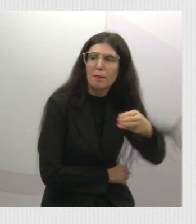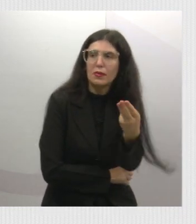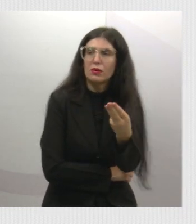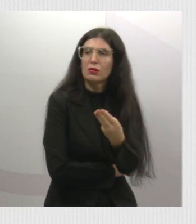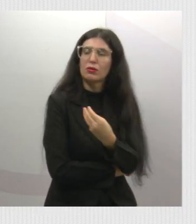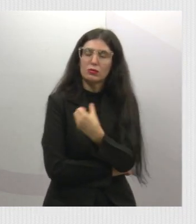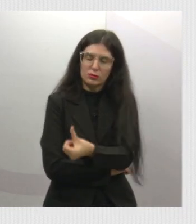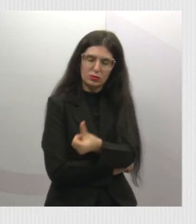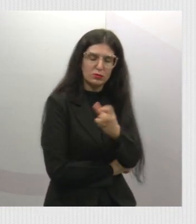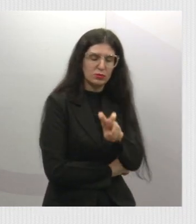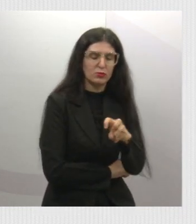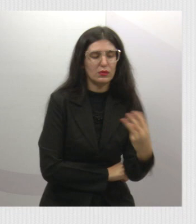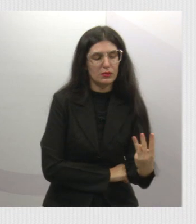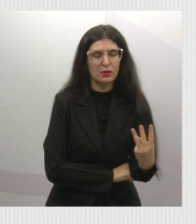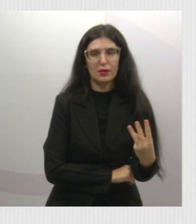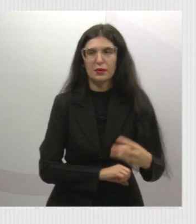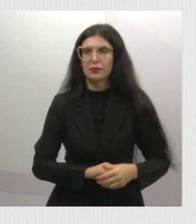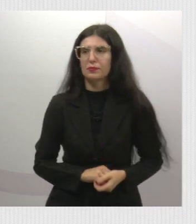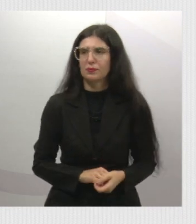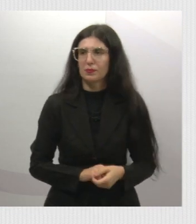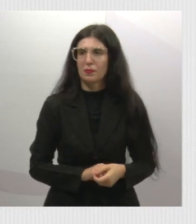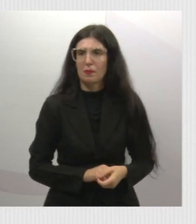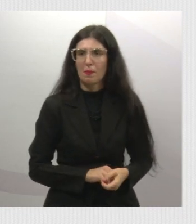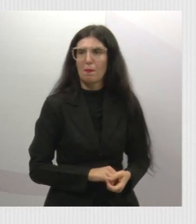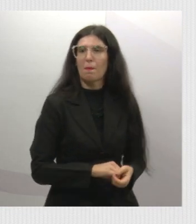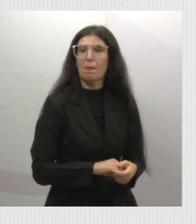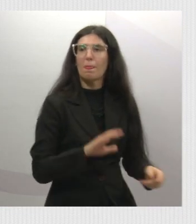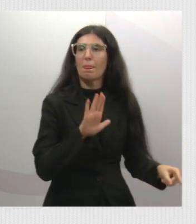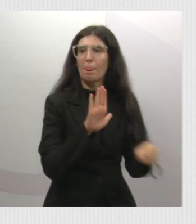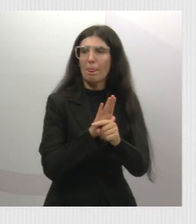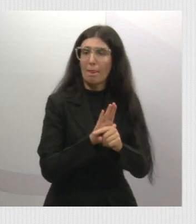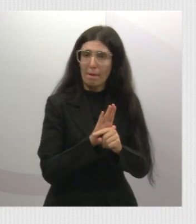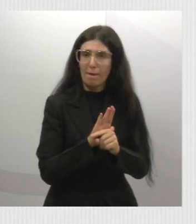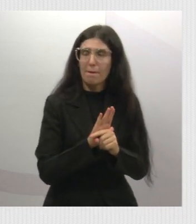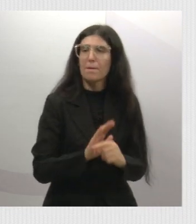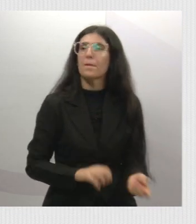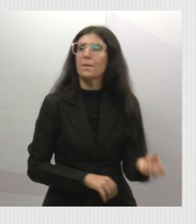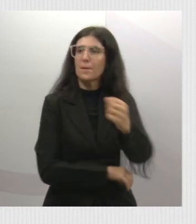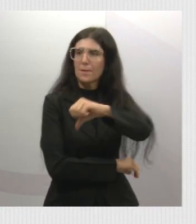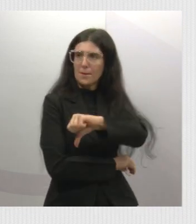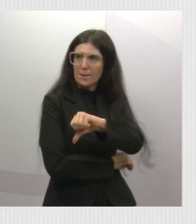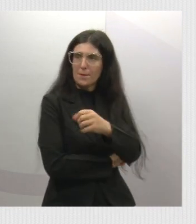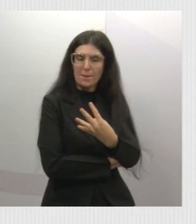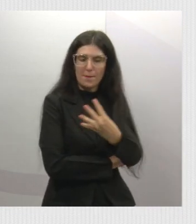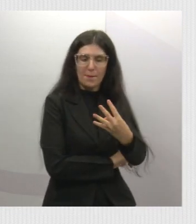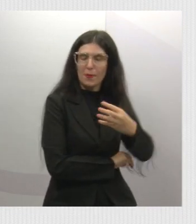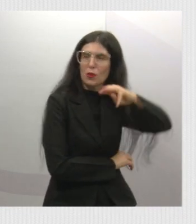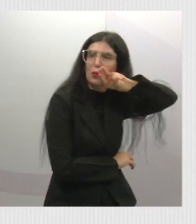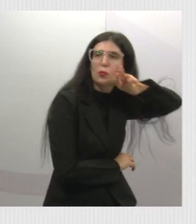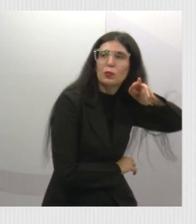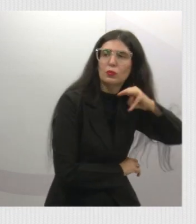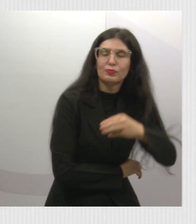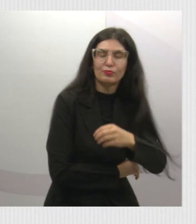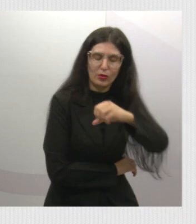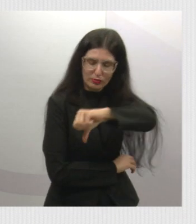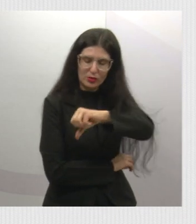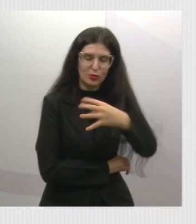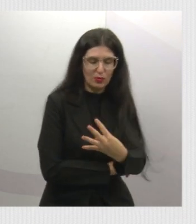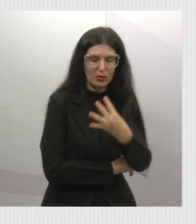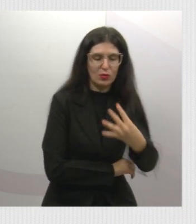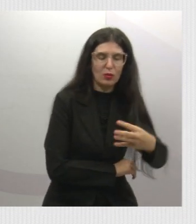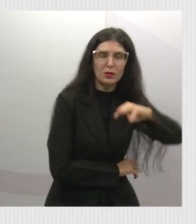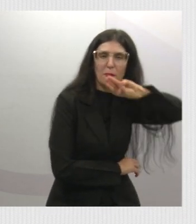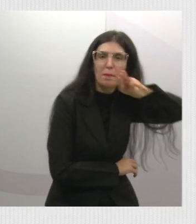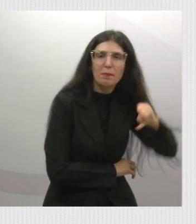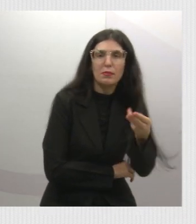108.653.000, na qual, subtraindo dos 944 milhões, temos a nossa